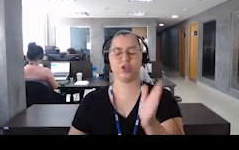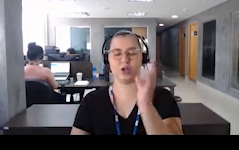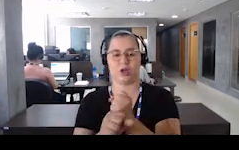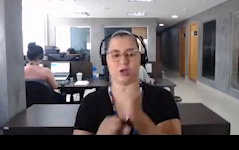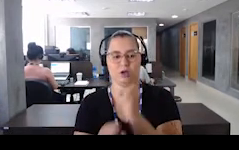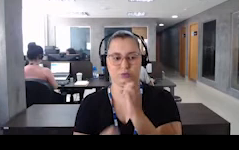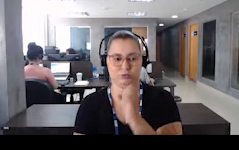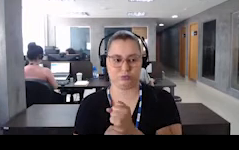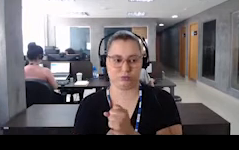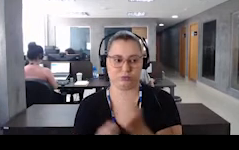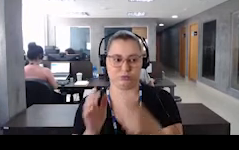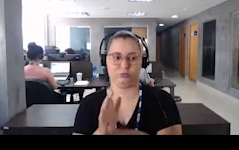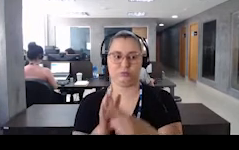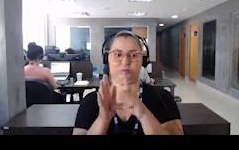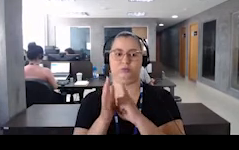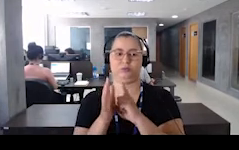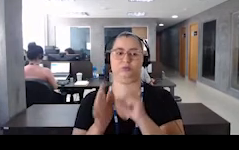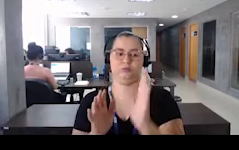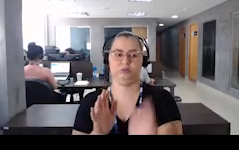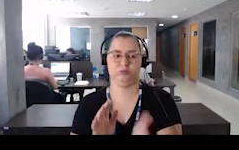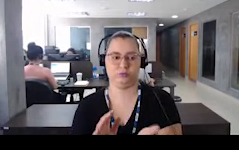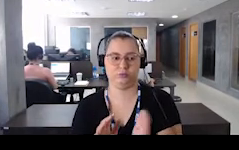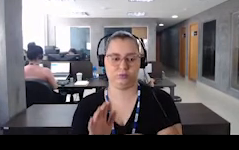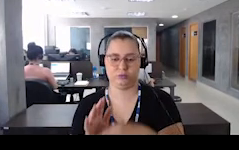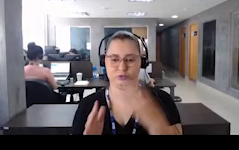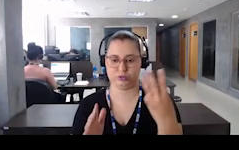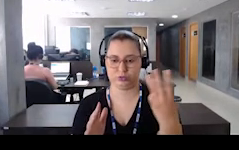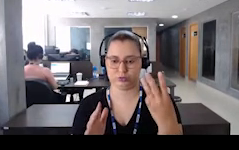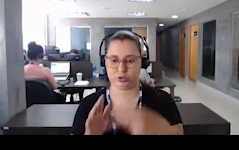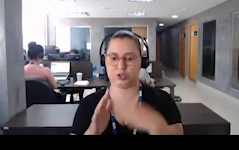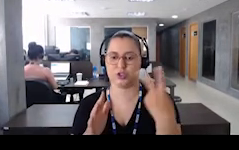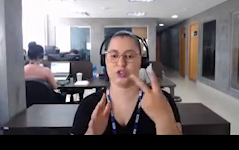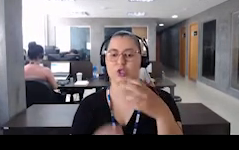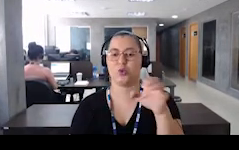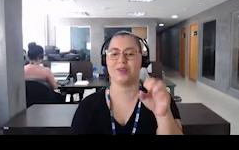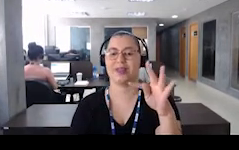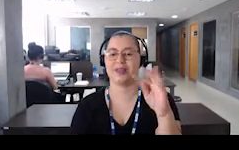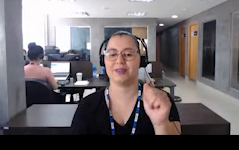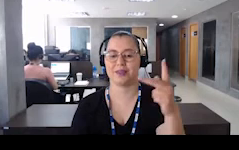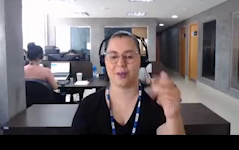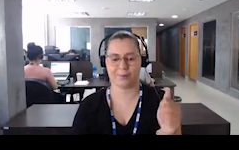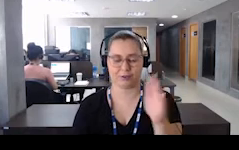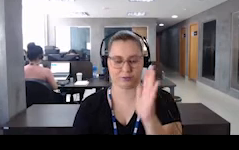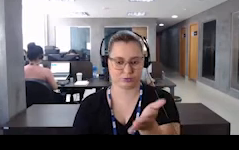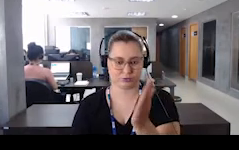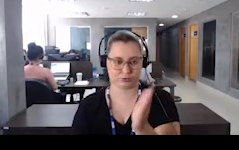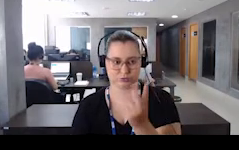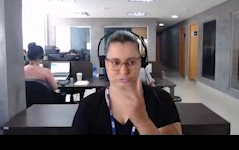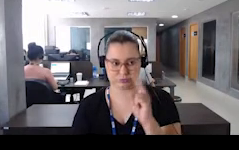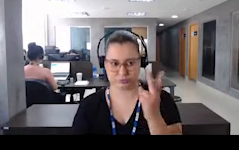isso aonde? Aqui, ó, no exercício anterior, né? Segunda etapa aí do exercício anterior, a gente achou esses